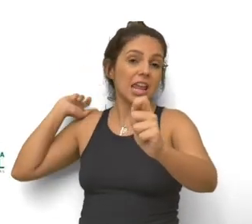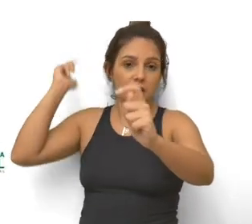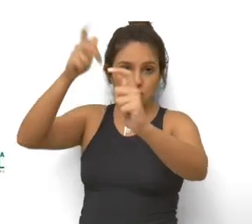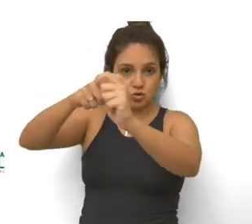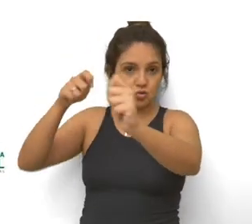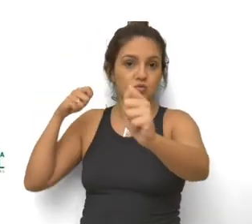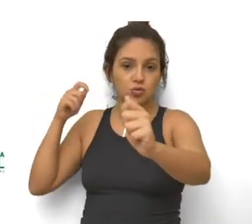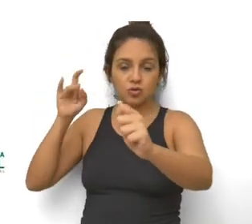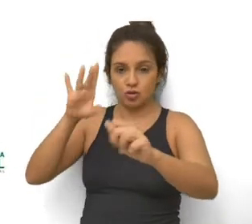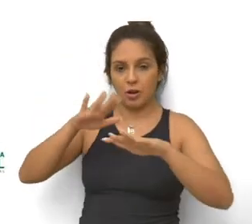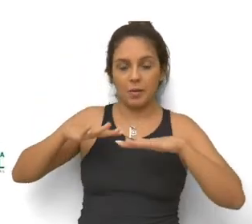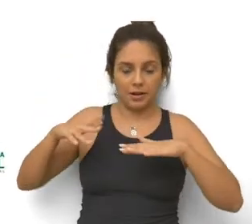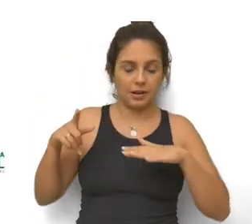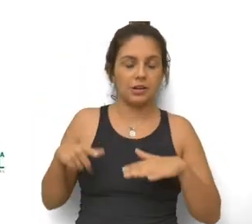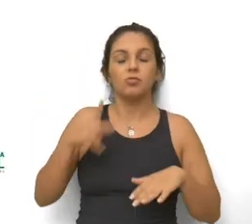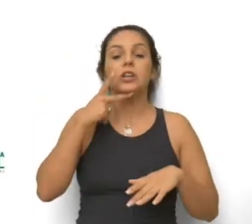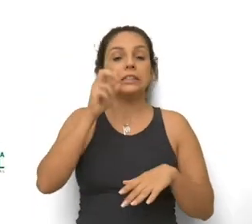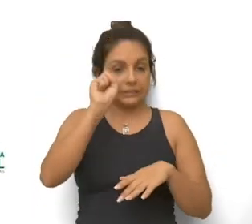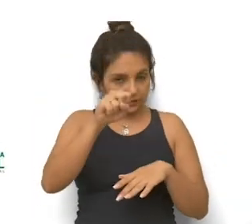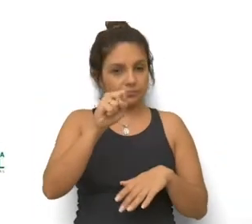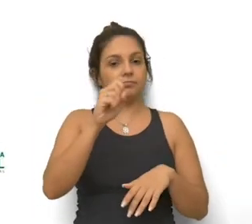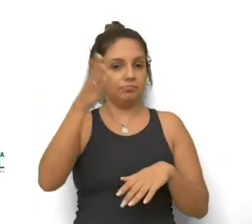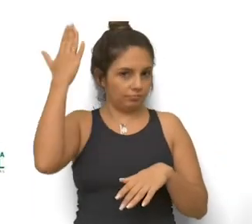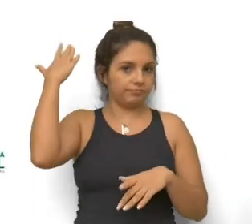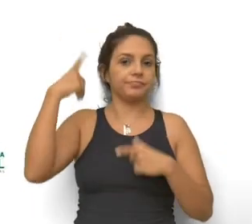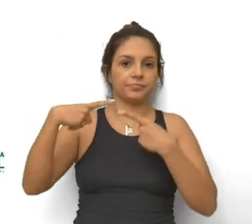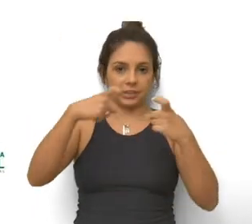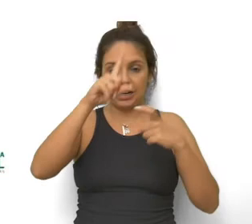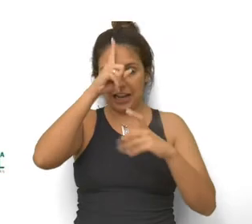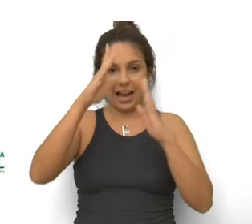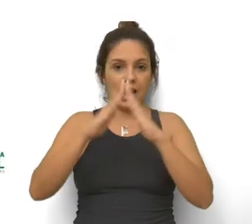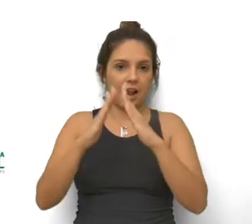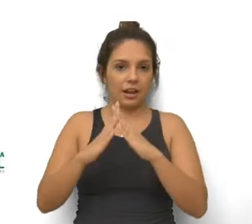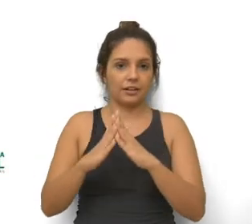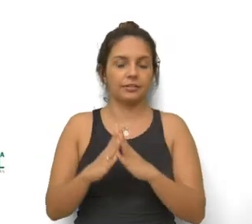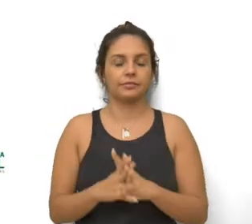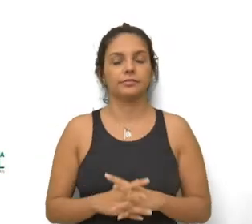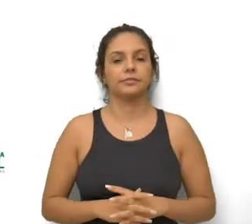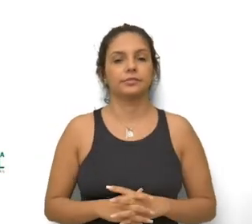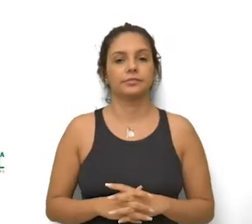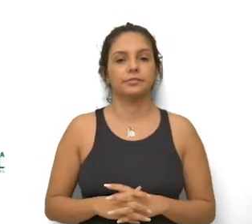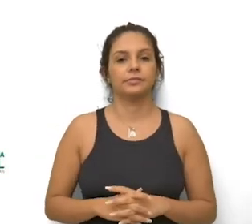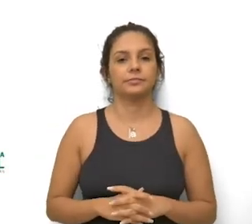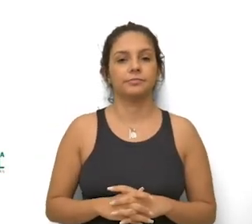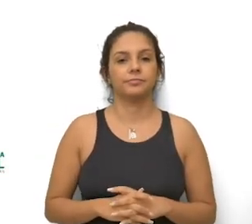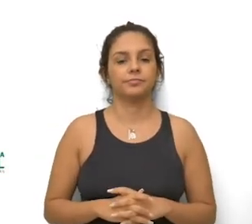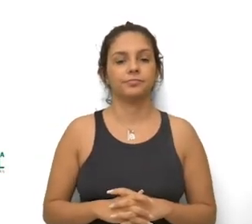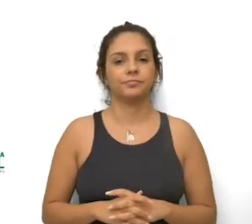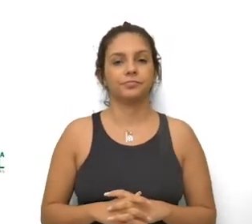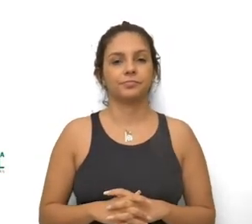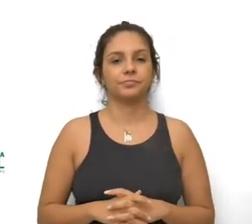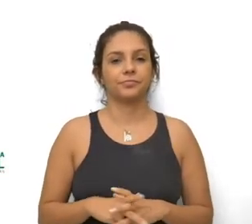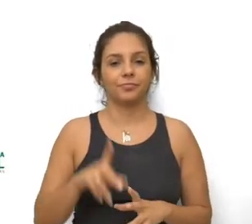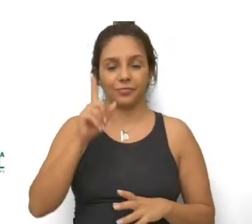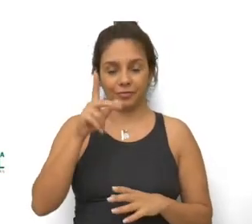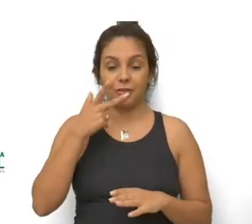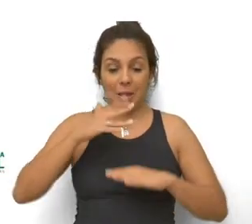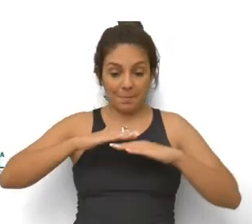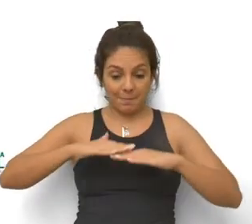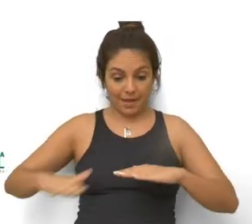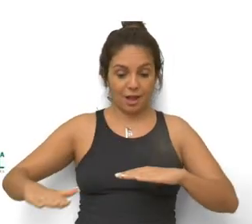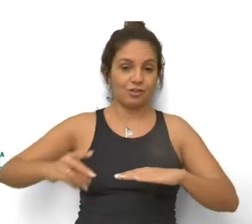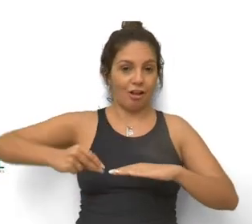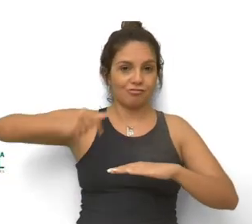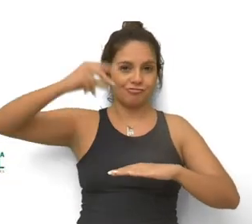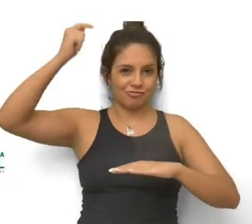é só a parte de baixo. A parte da casa de cima é mais moderna. Moderna, que a gente fala, é 200 anos, né? Moderninha,